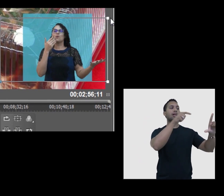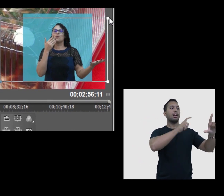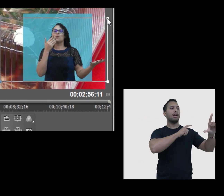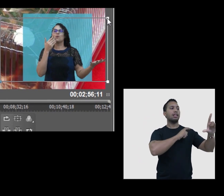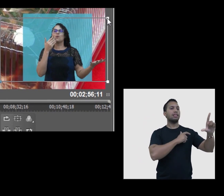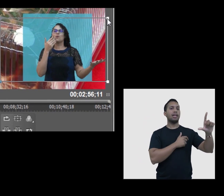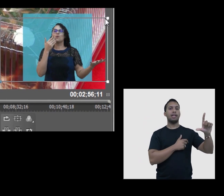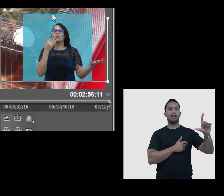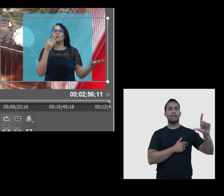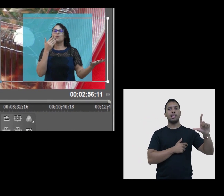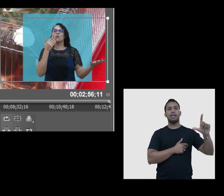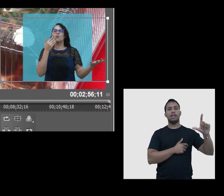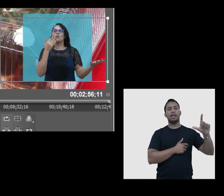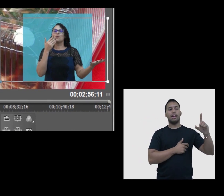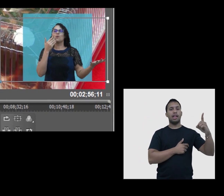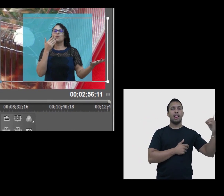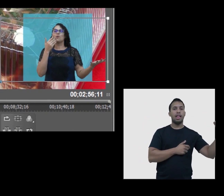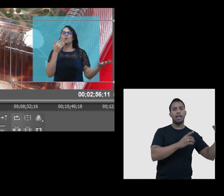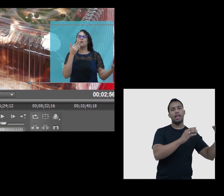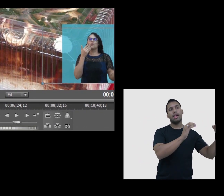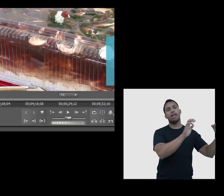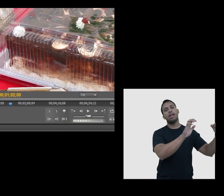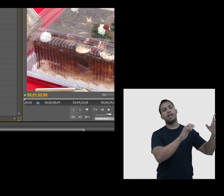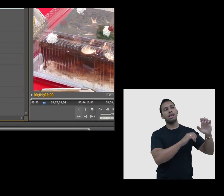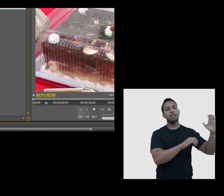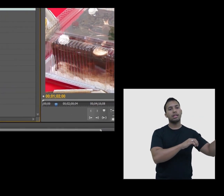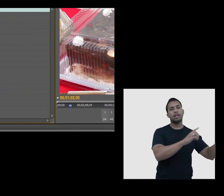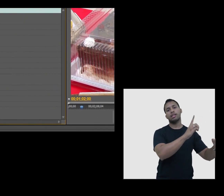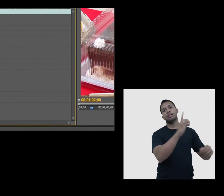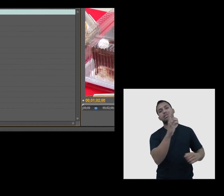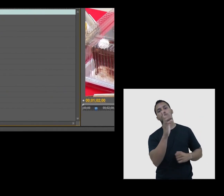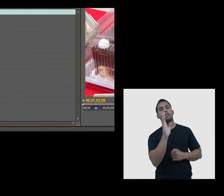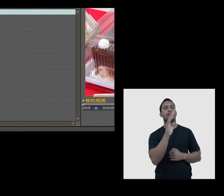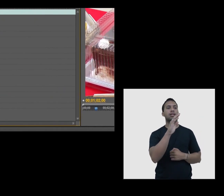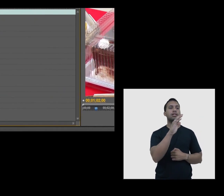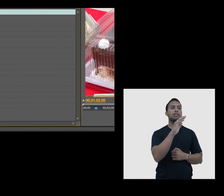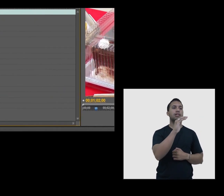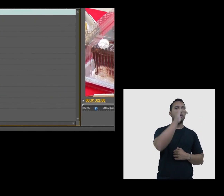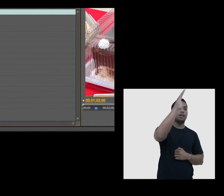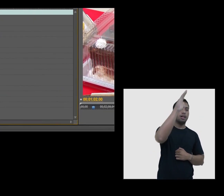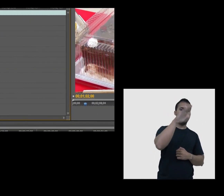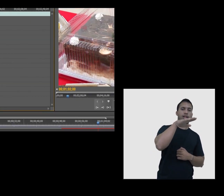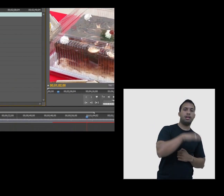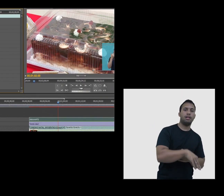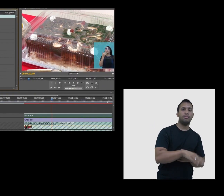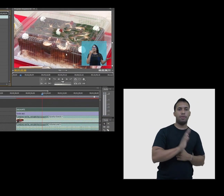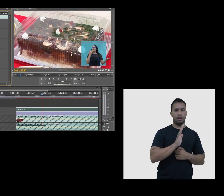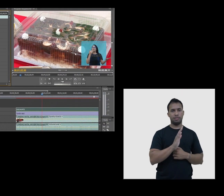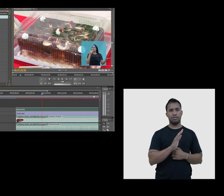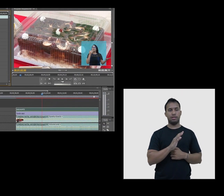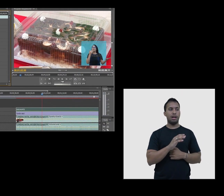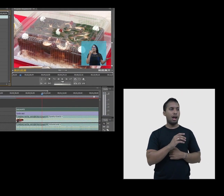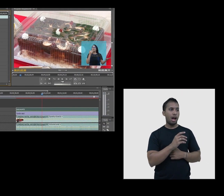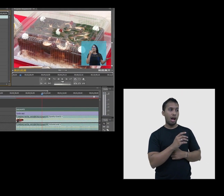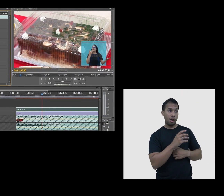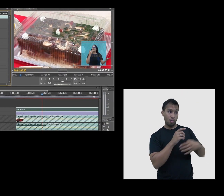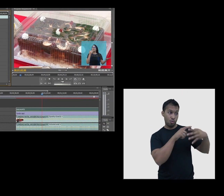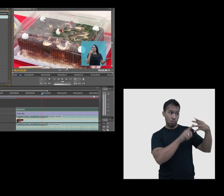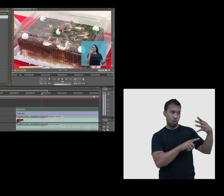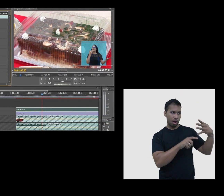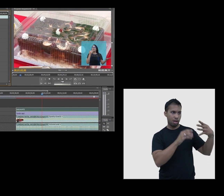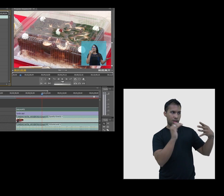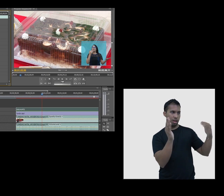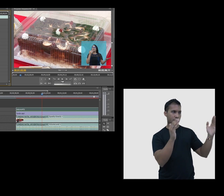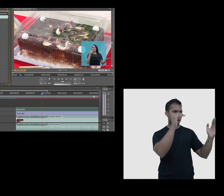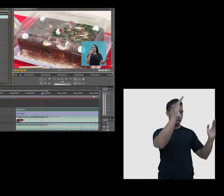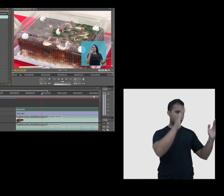4 pontos que ele tem aqui, ó, left, top, right, button. Esses 4 pontos estão aqui posicionados como 0, a